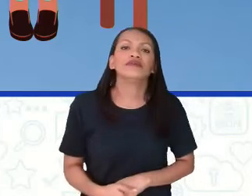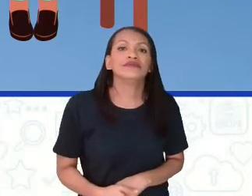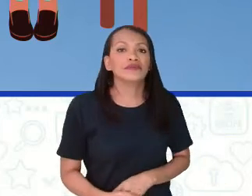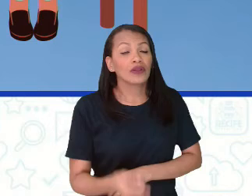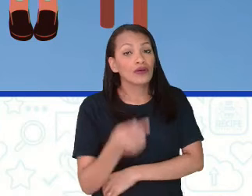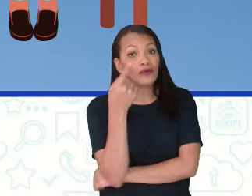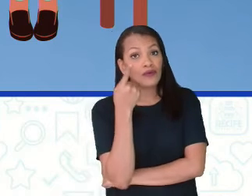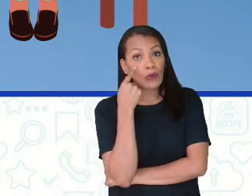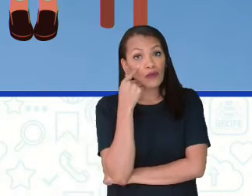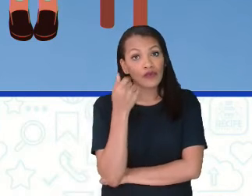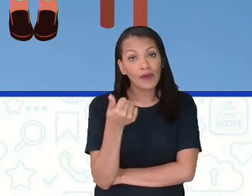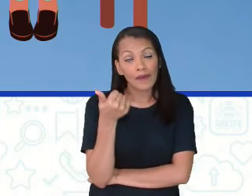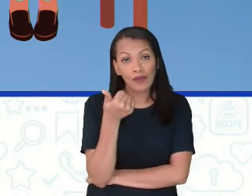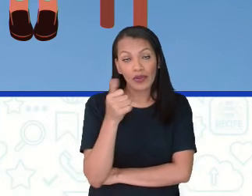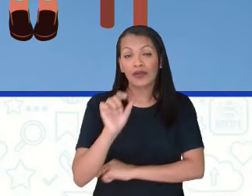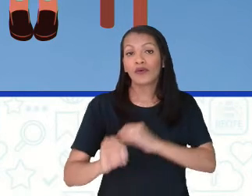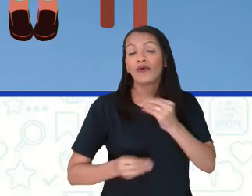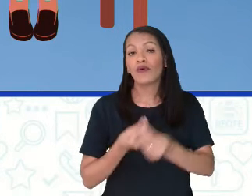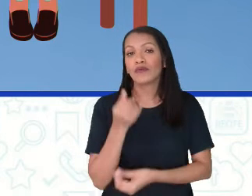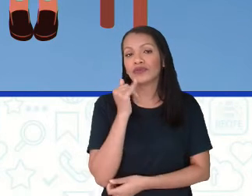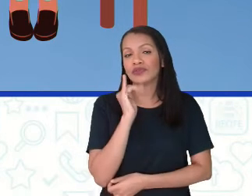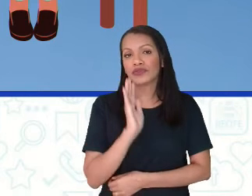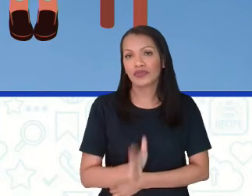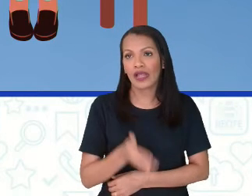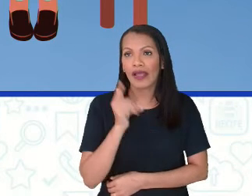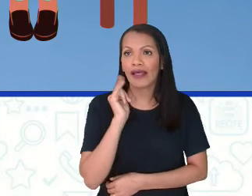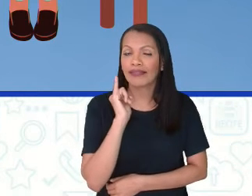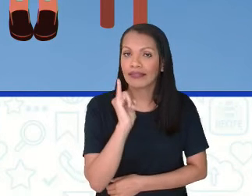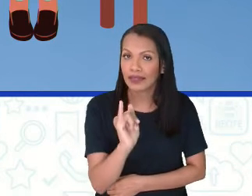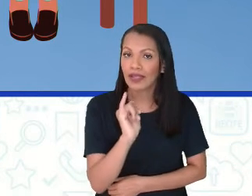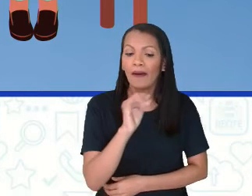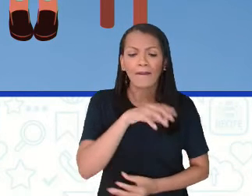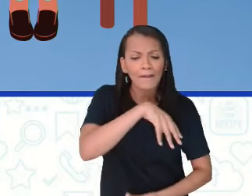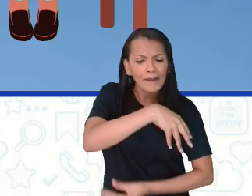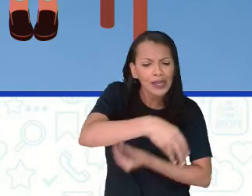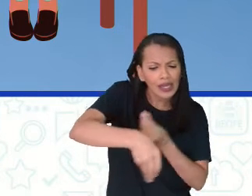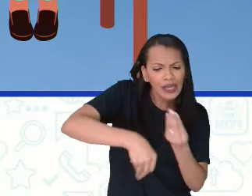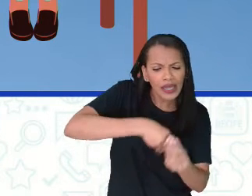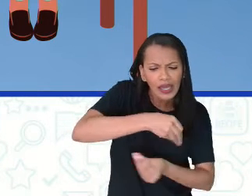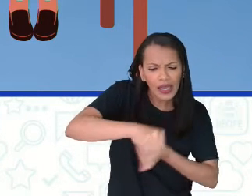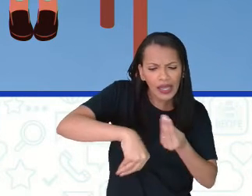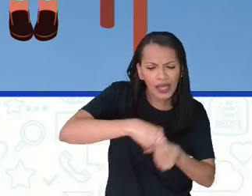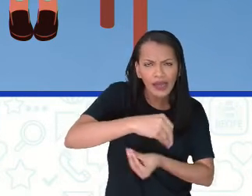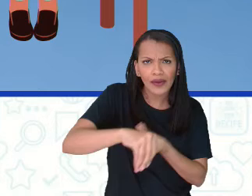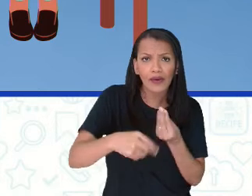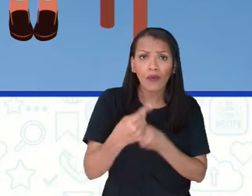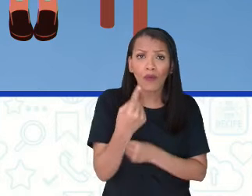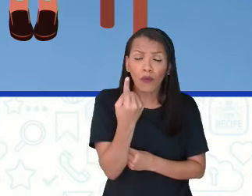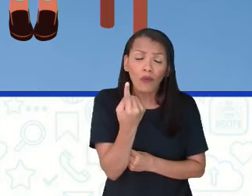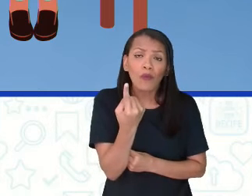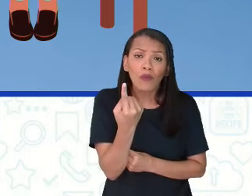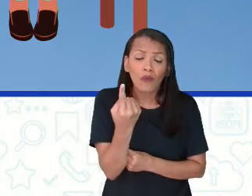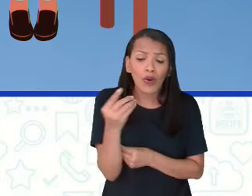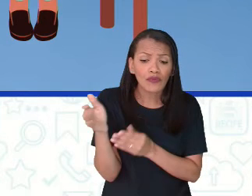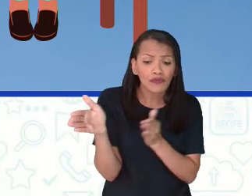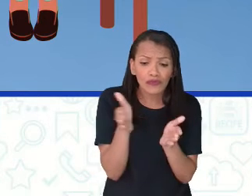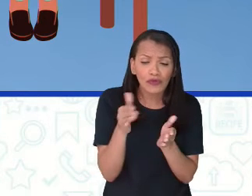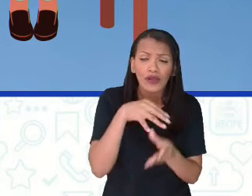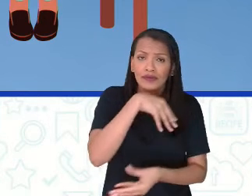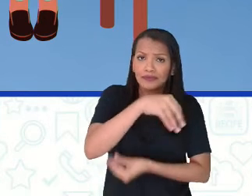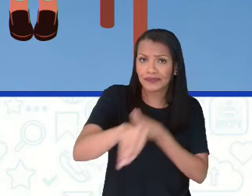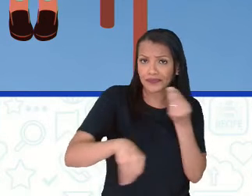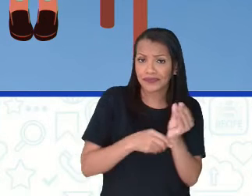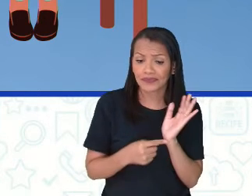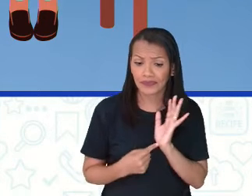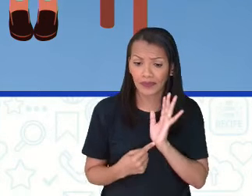ver primeiro, né? Como eu já disse, a mistura homogênea é aquela que apresenta uma única fase. Apresentando